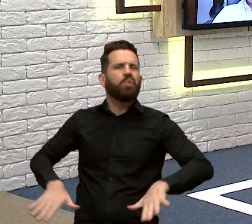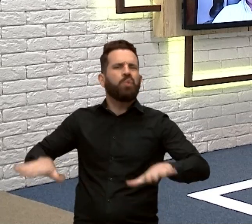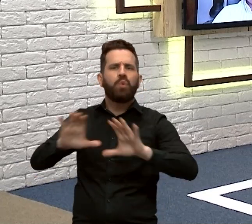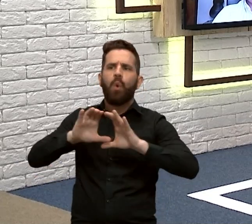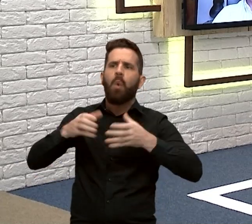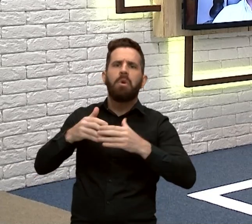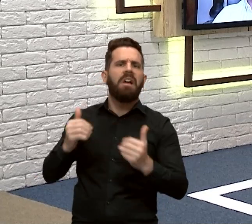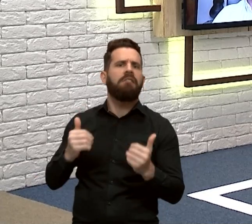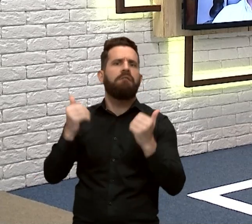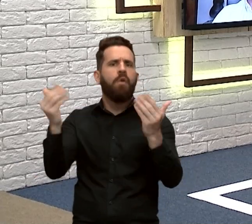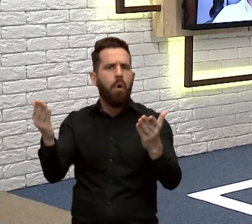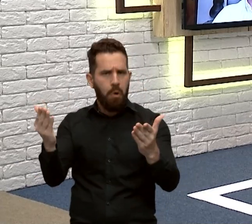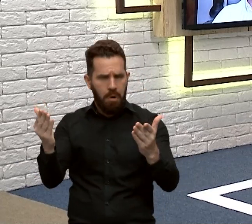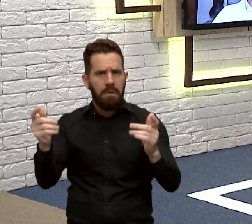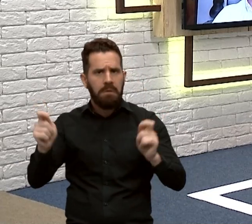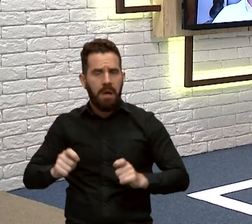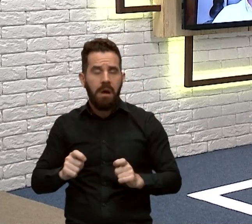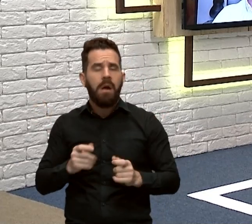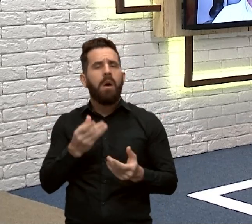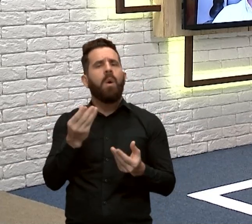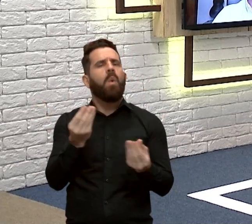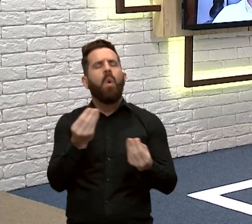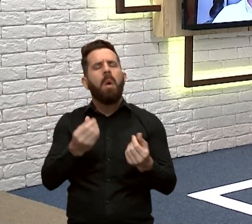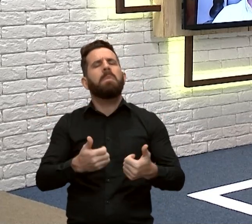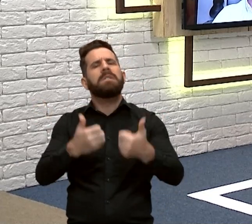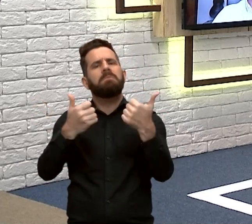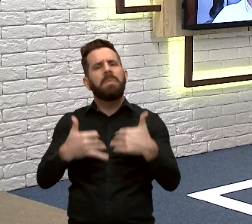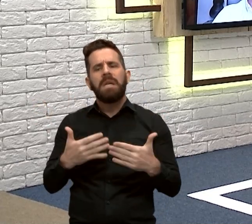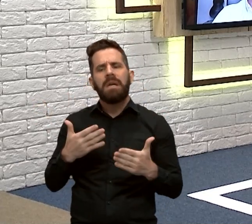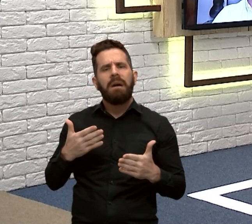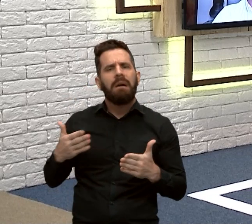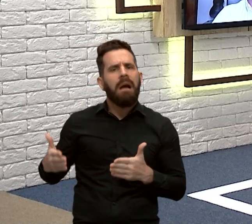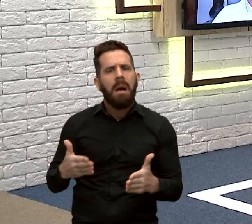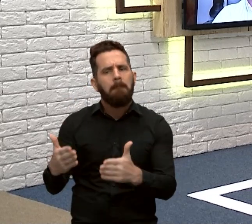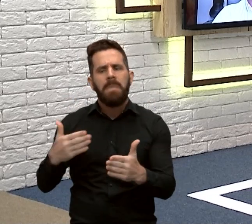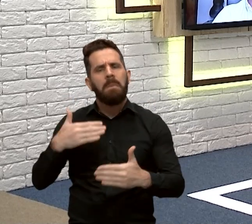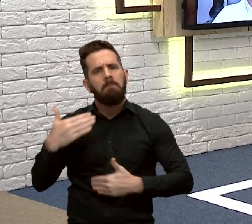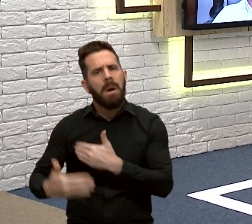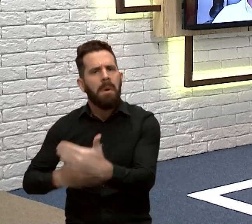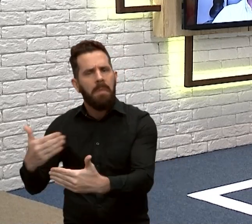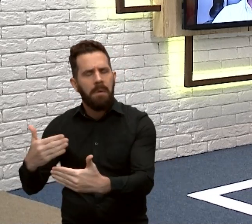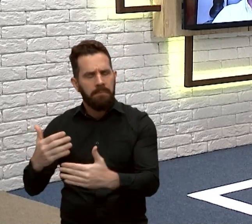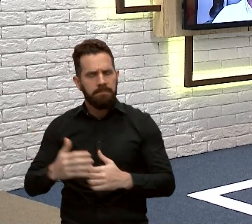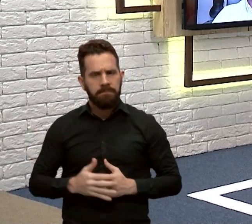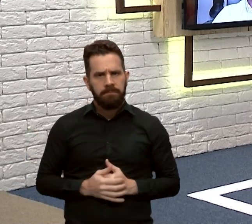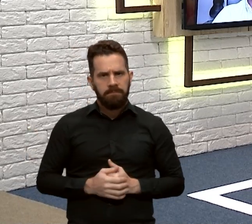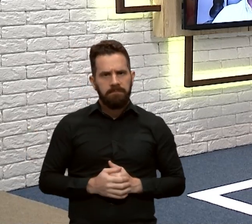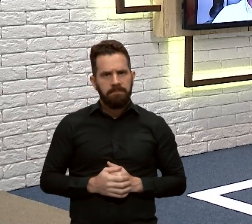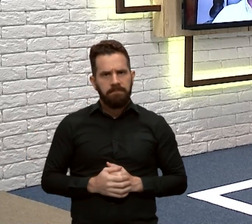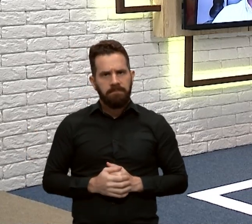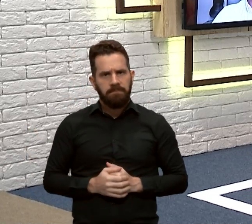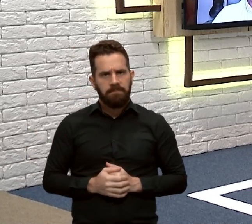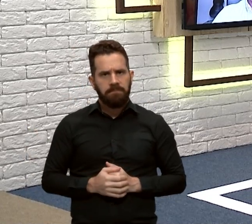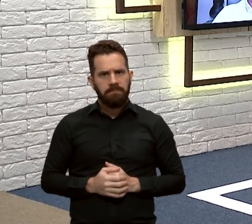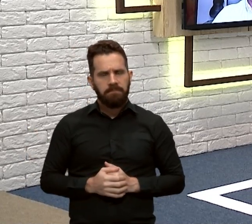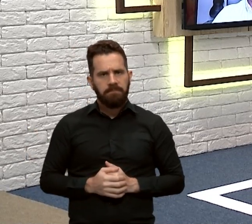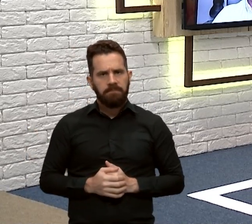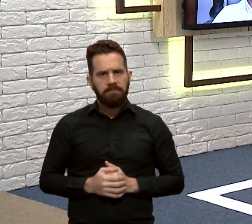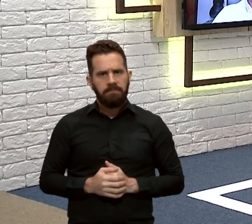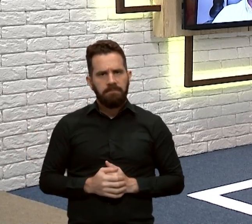quem muitas vezes tem um projeto, mas ainda não sabe por onde começar, precisa de um auxílio. Então,